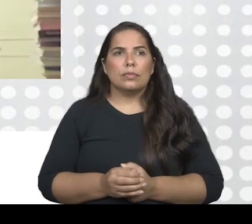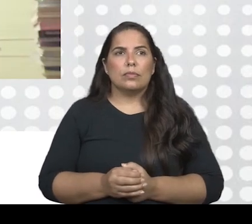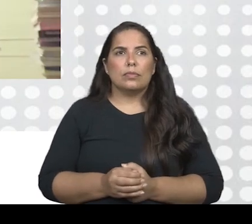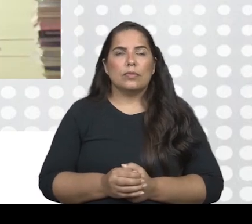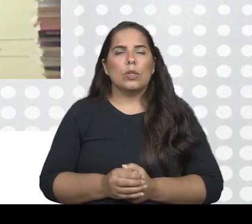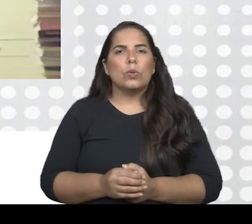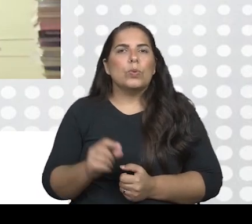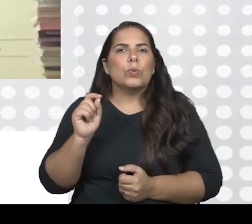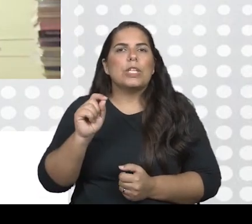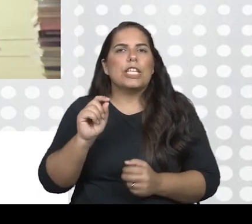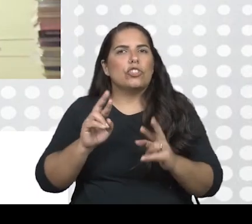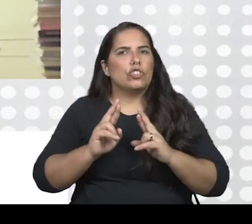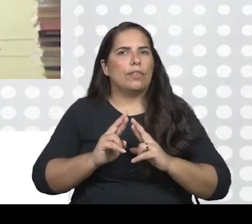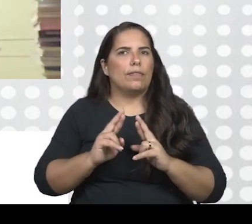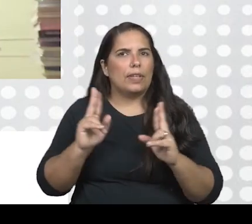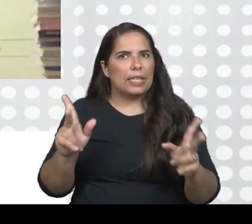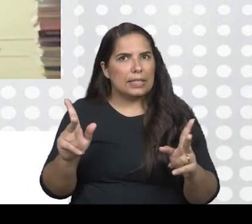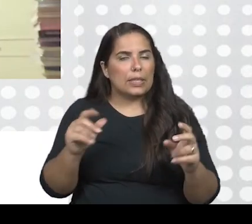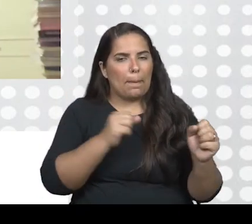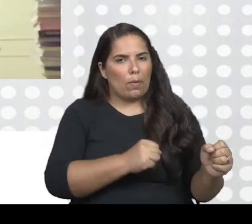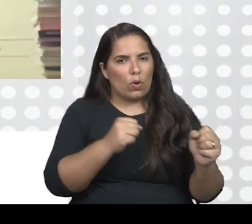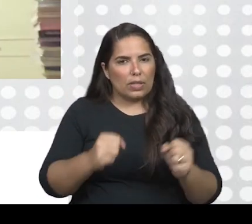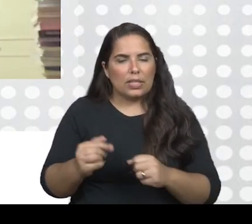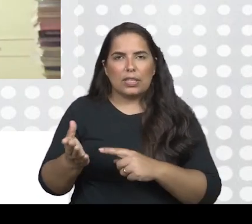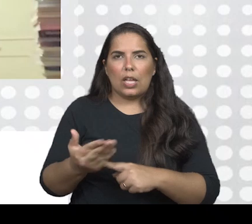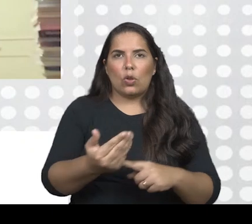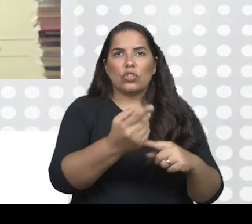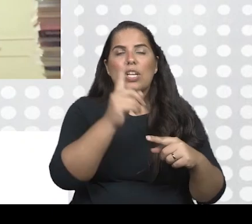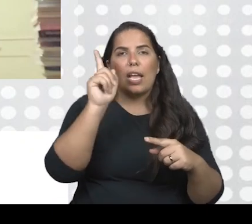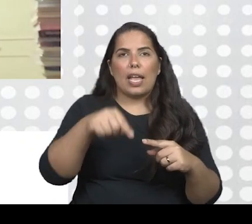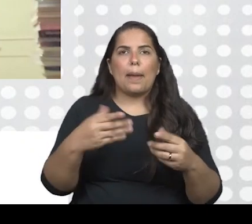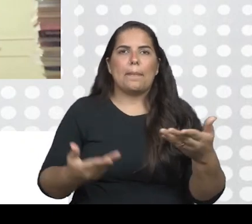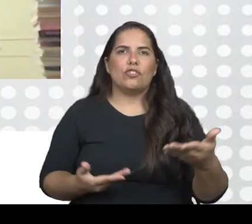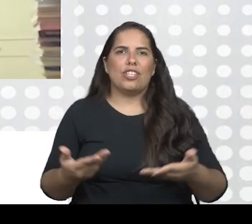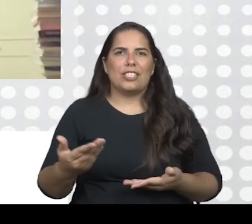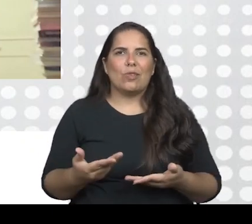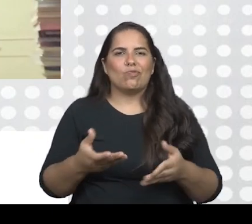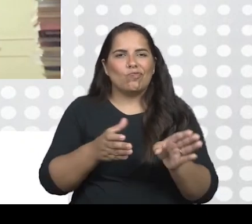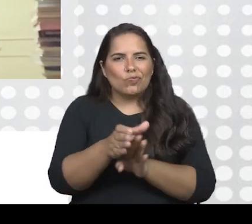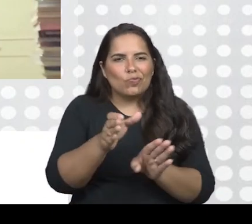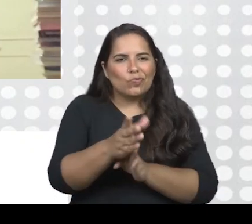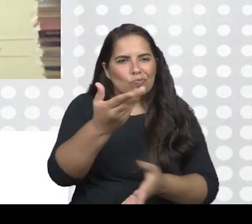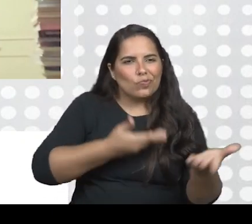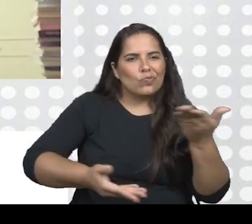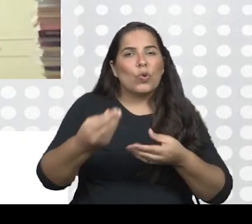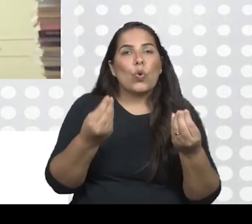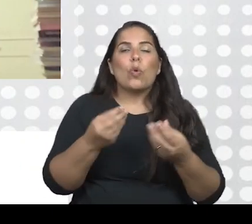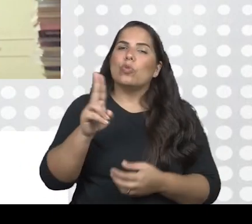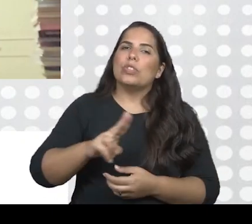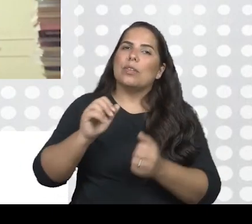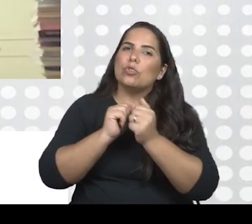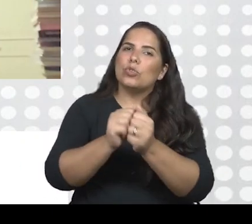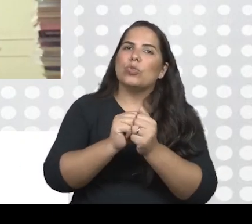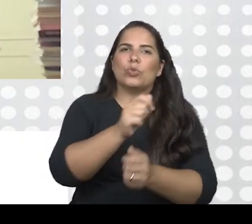o que diferencia a potência da tecnologia é a mediação, é a forma como a utilizamos